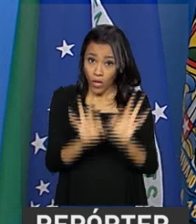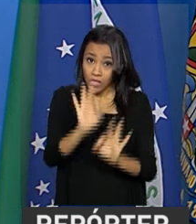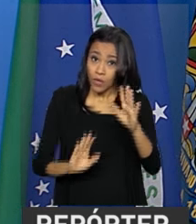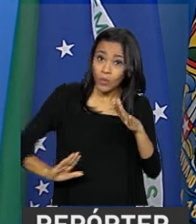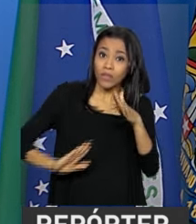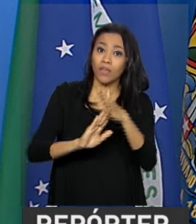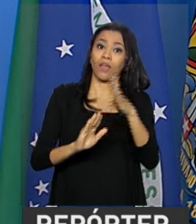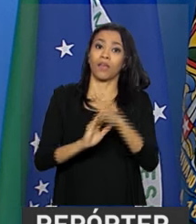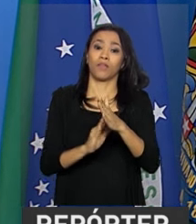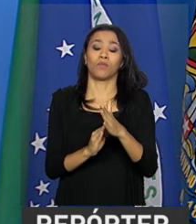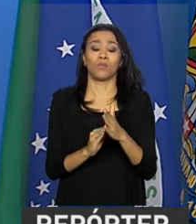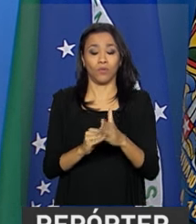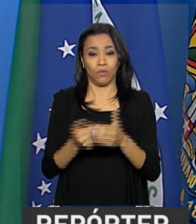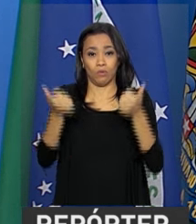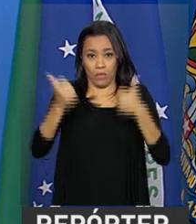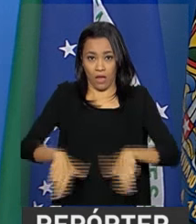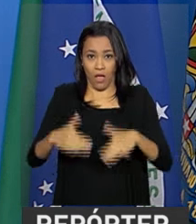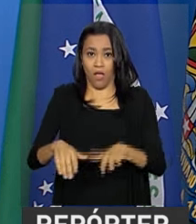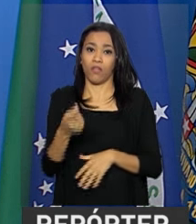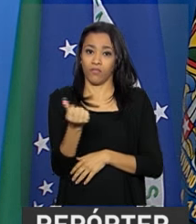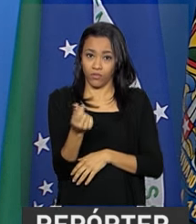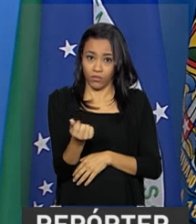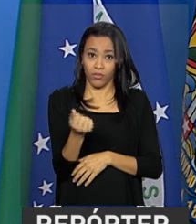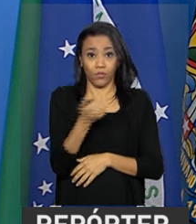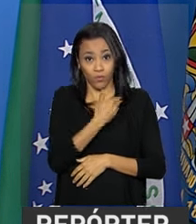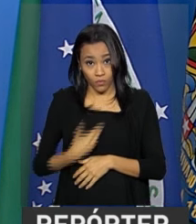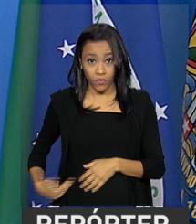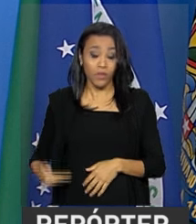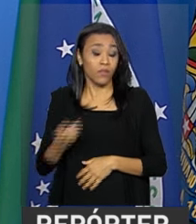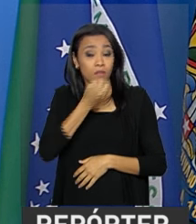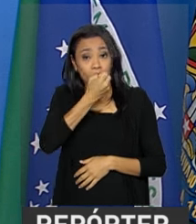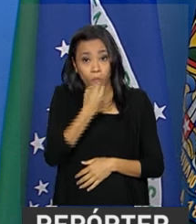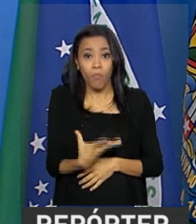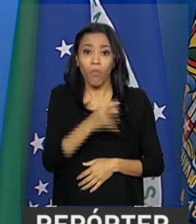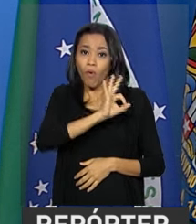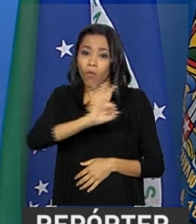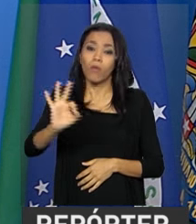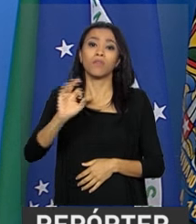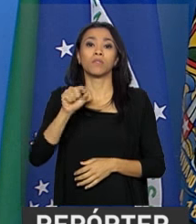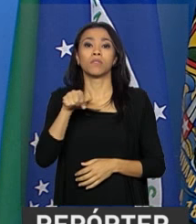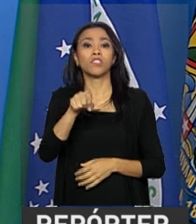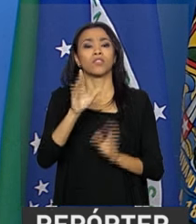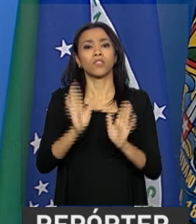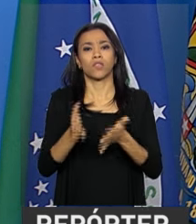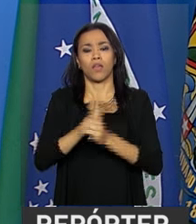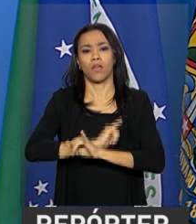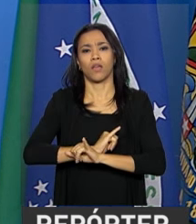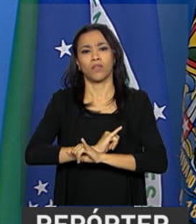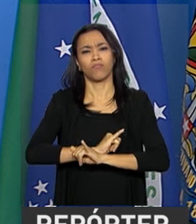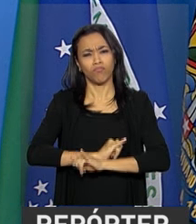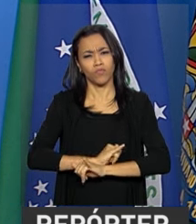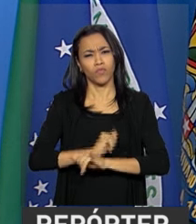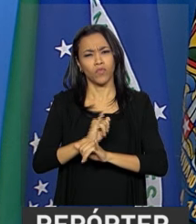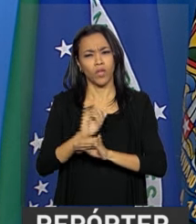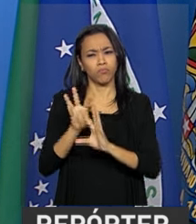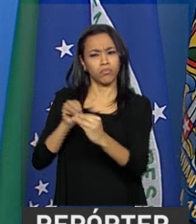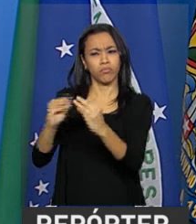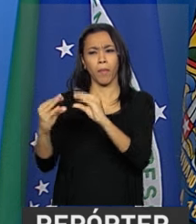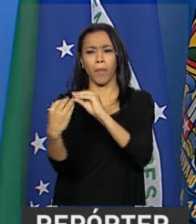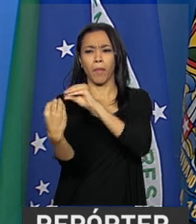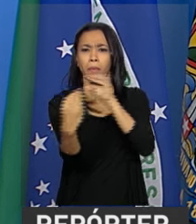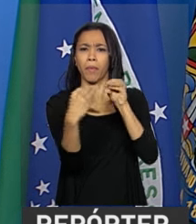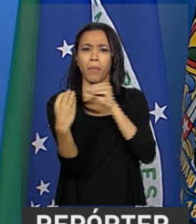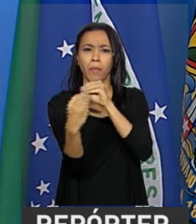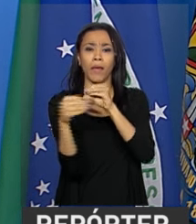gastos públicos, é um projeto de uma seriedade extraordinária, tal como ficou registrado nos comentários